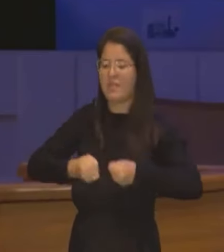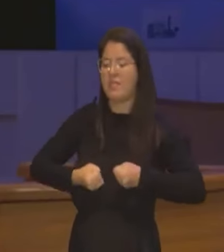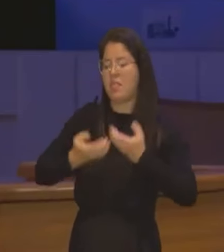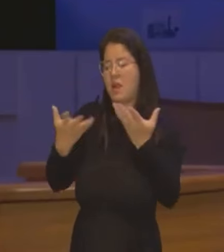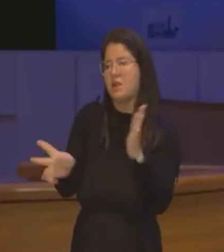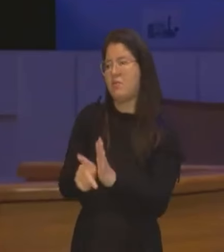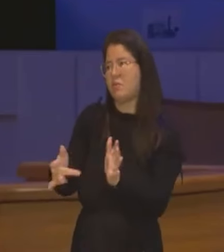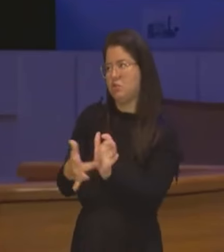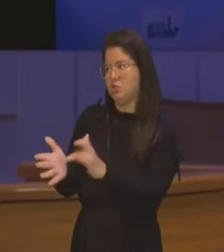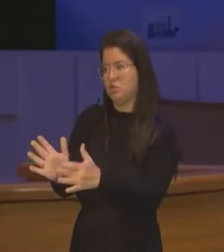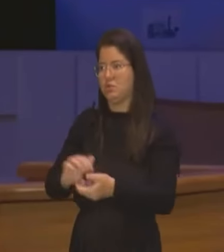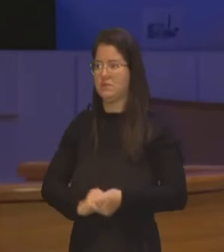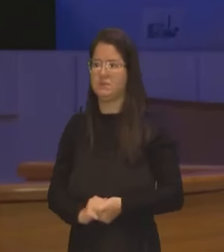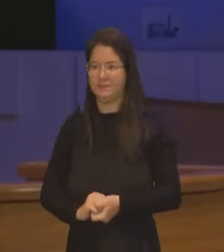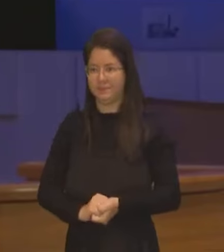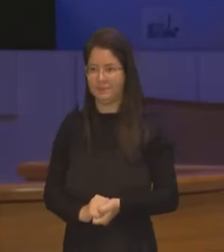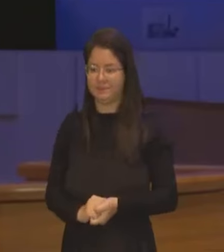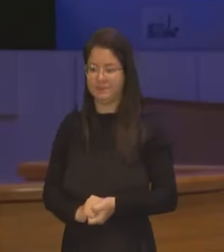Jesus.